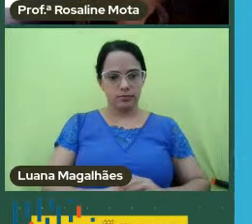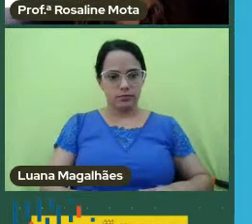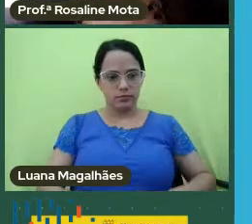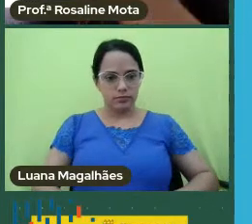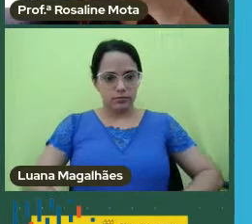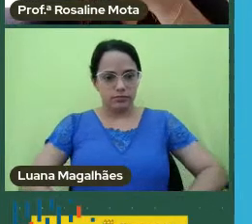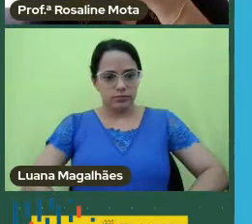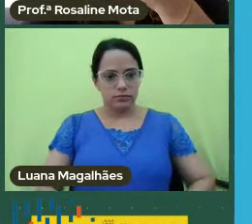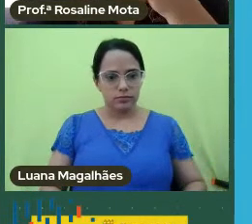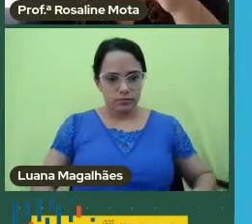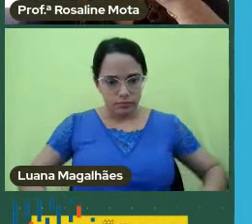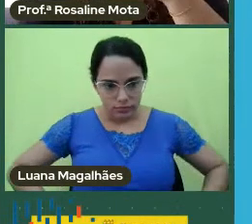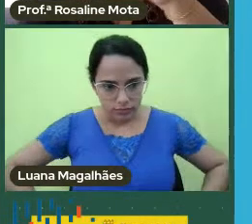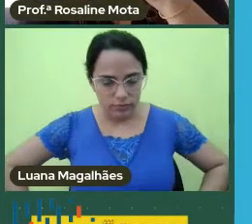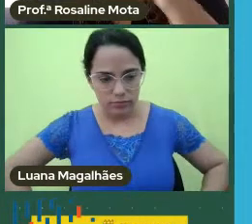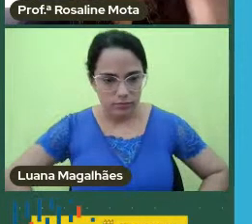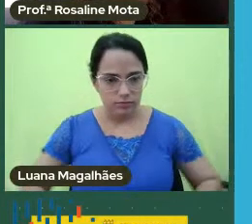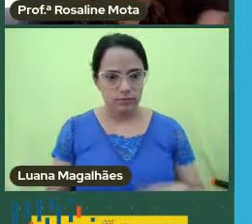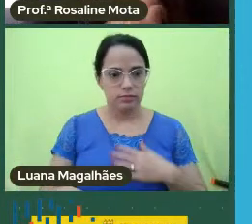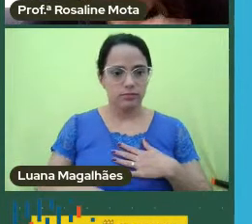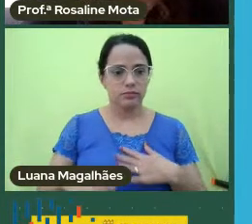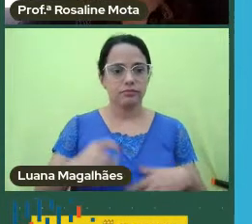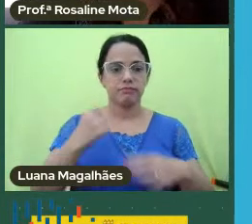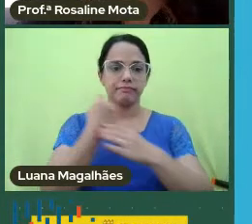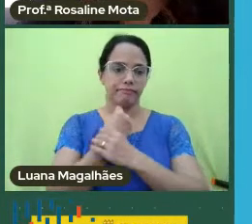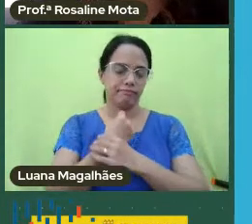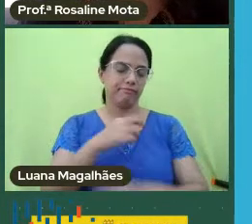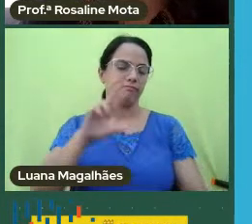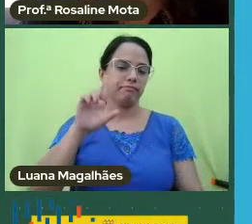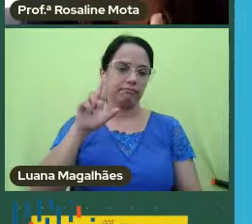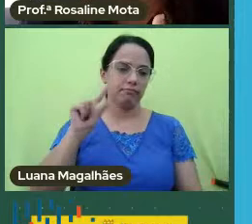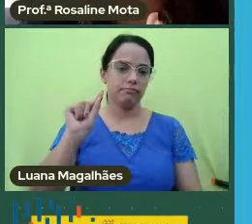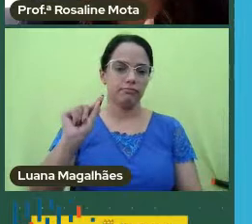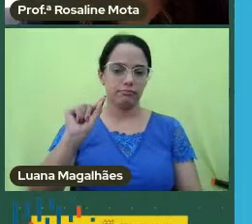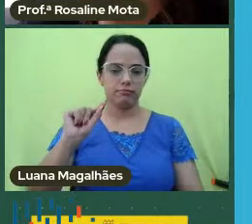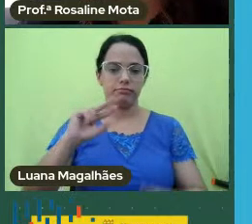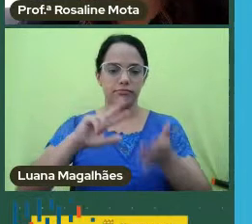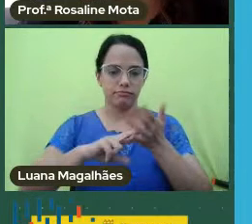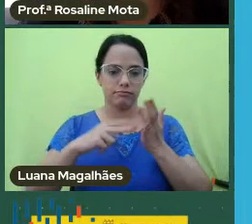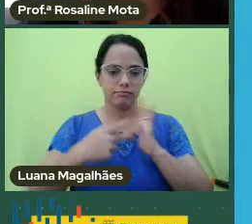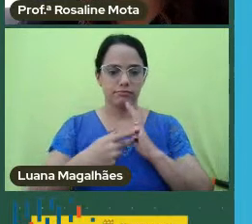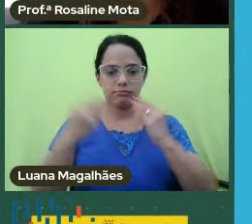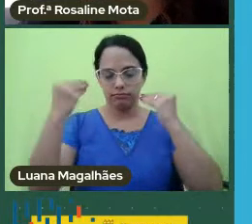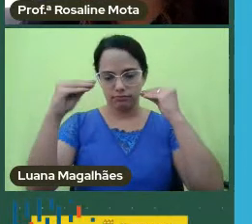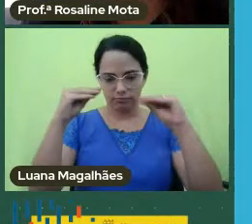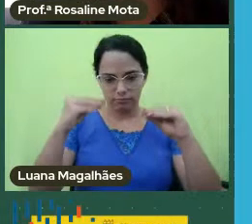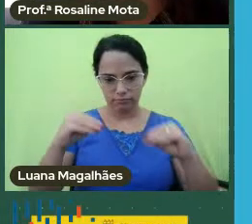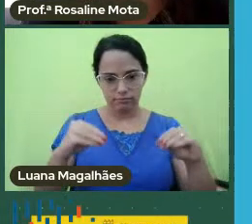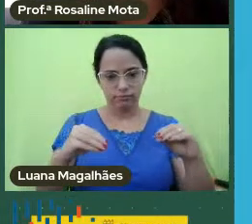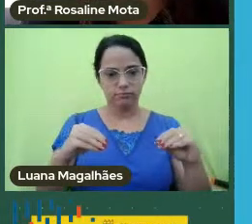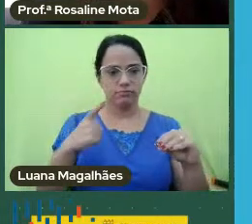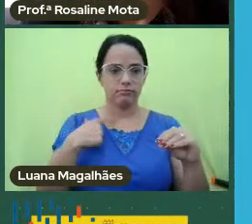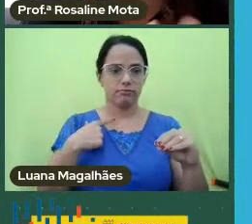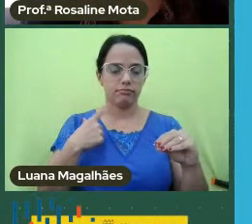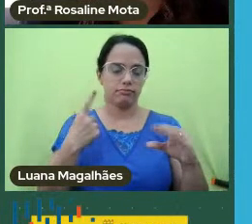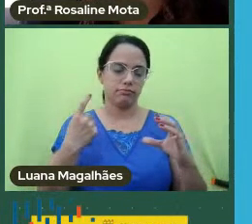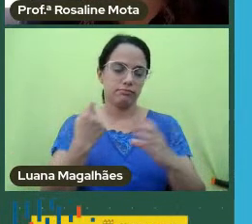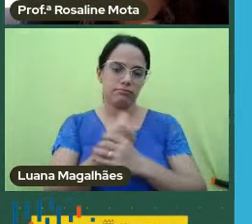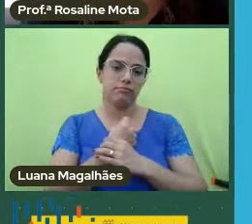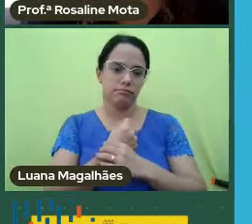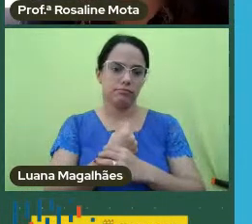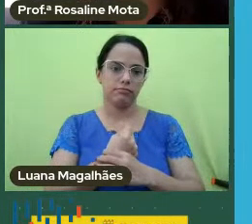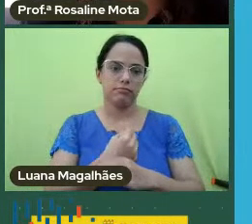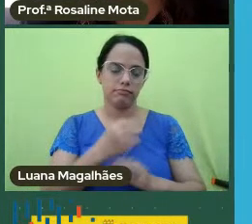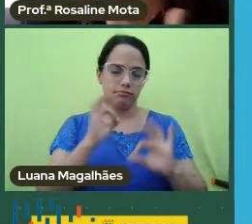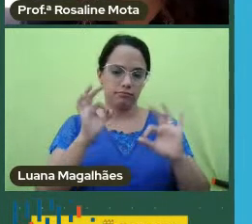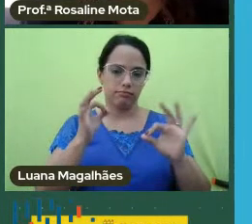assegurar, né, a responsabilidade do preenchimento, guarda e manuseio dos prontuários, que